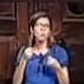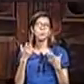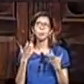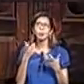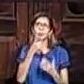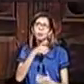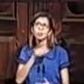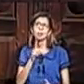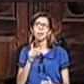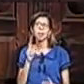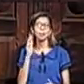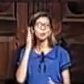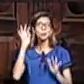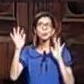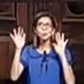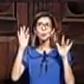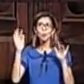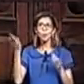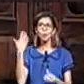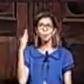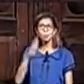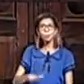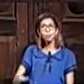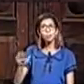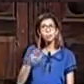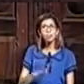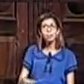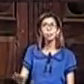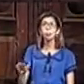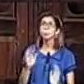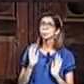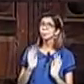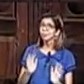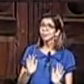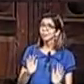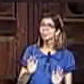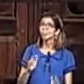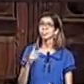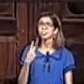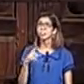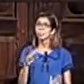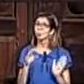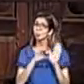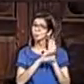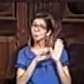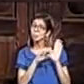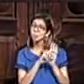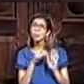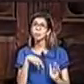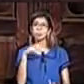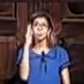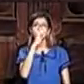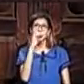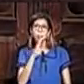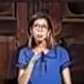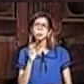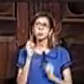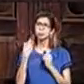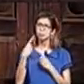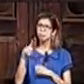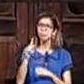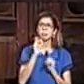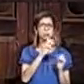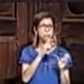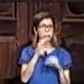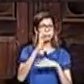que é tão pequeno, mas é garantido pela Constituição brasileira, de ter um ensino de qualidade, e